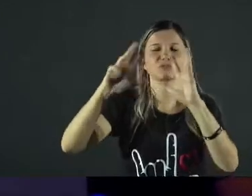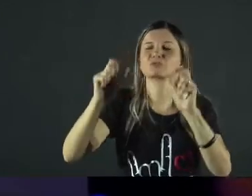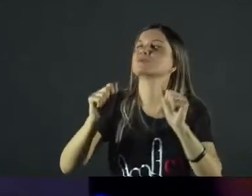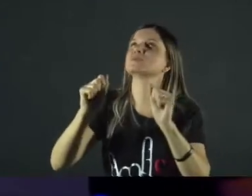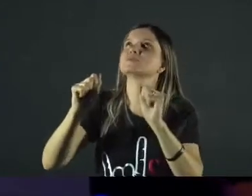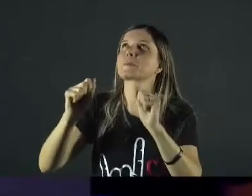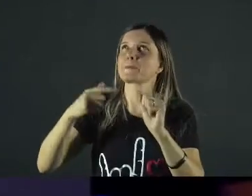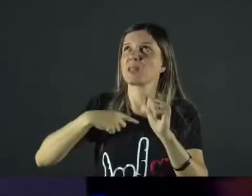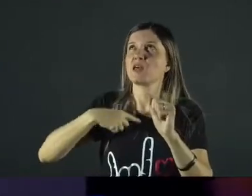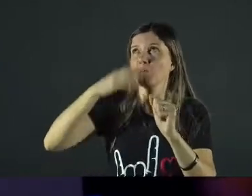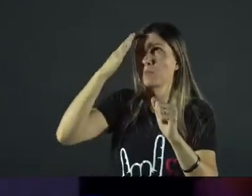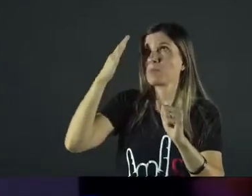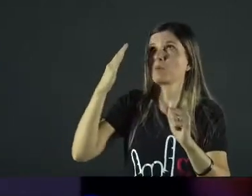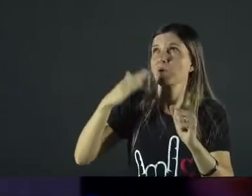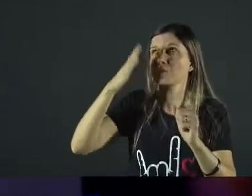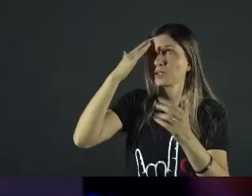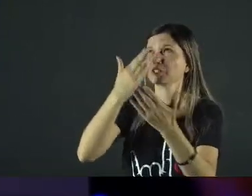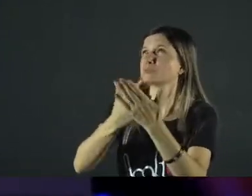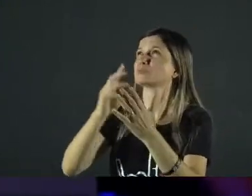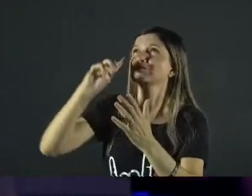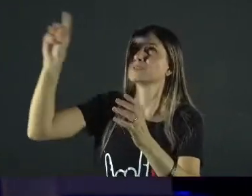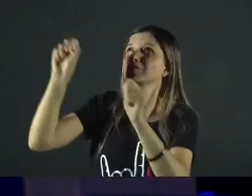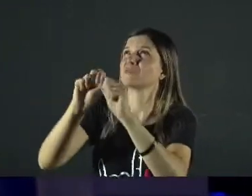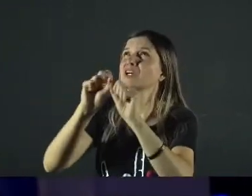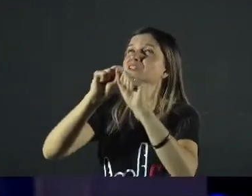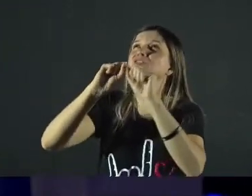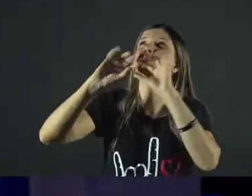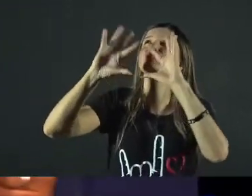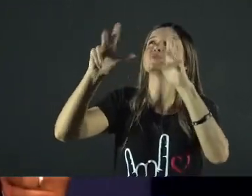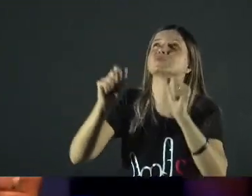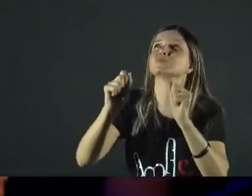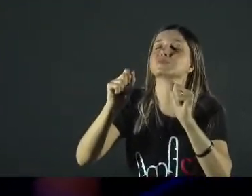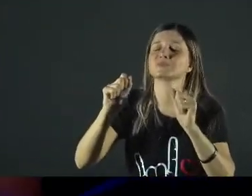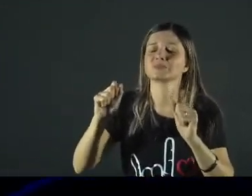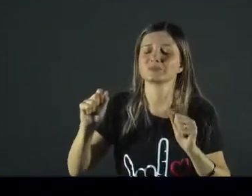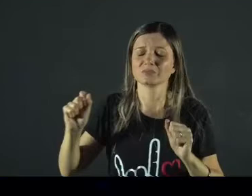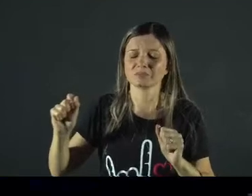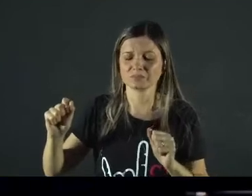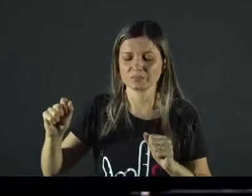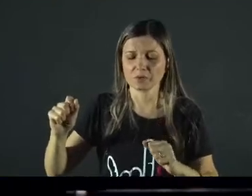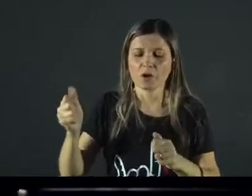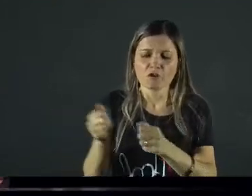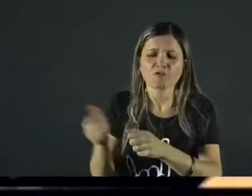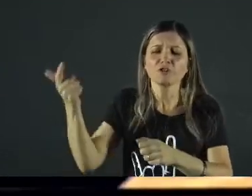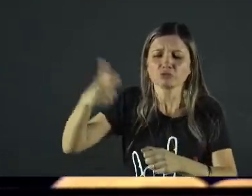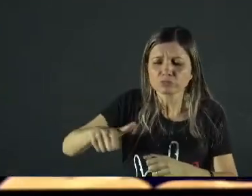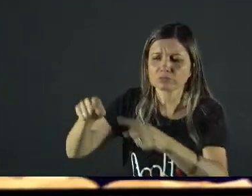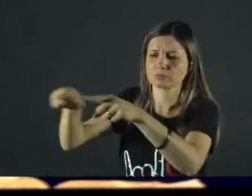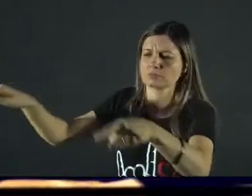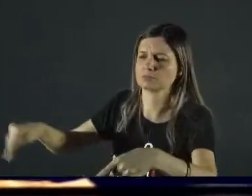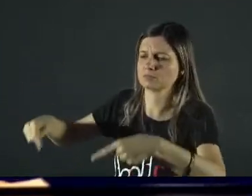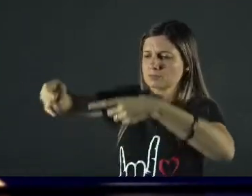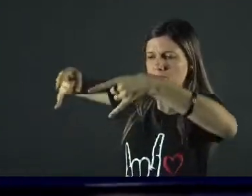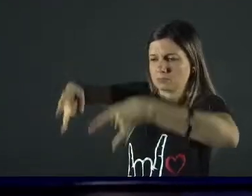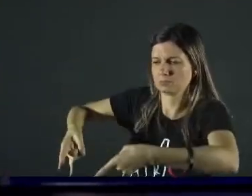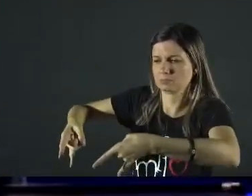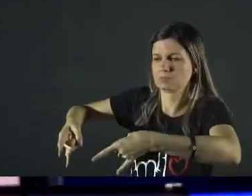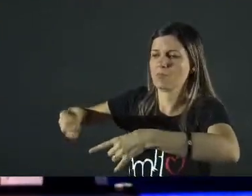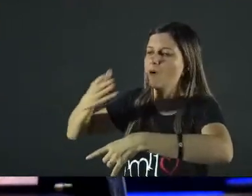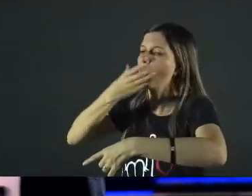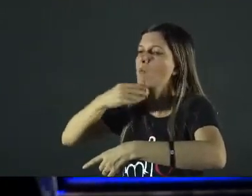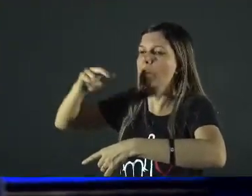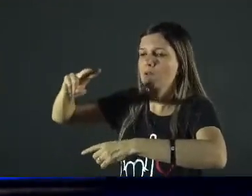mas possíveis para Ele. Possível para Ele. Glória a Deus! Novamente, o profeta Eliseu sobe em cima do